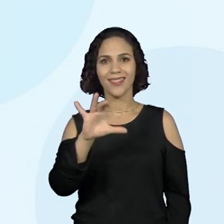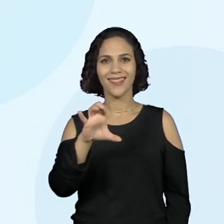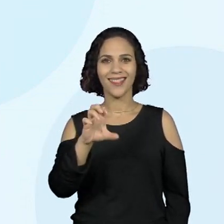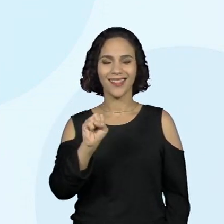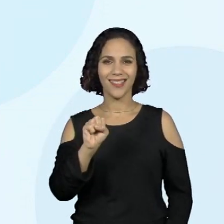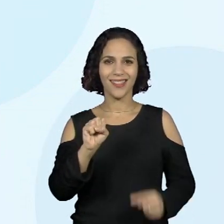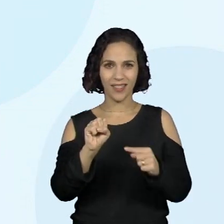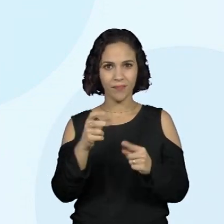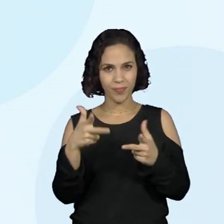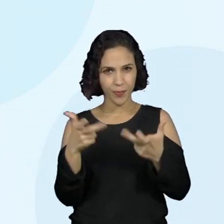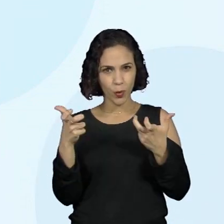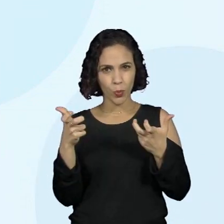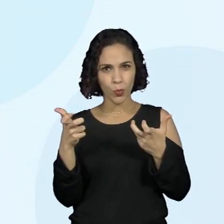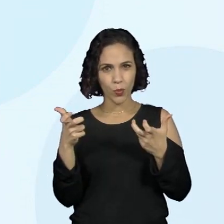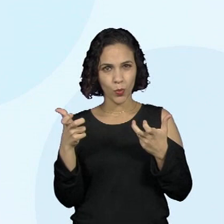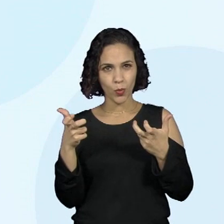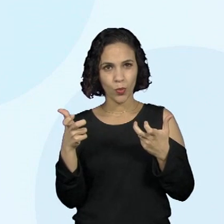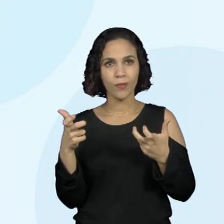se encontram?